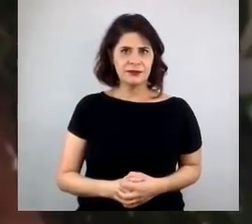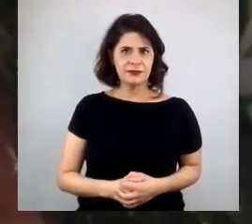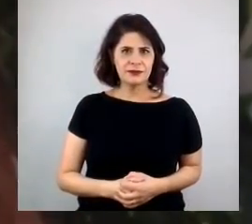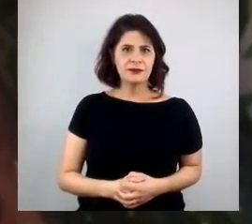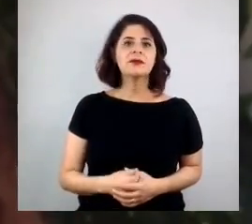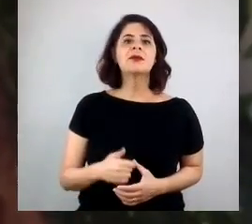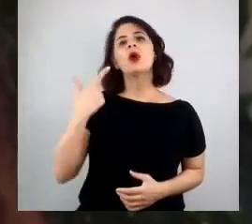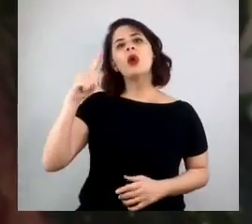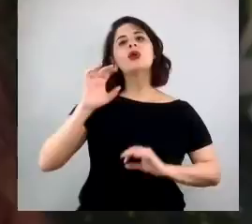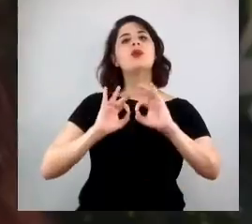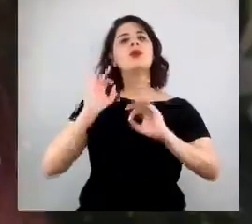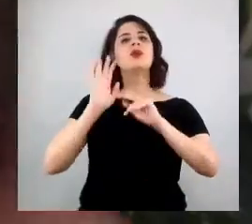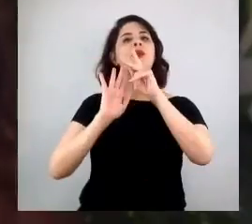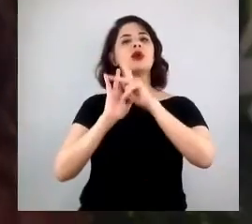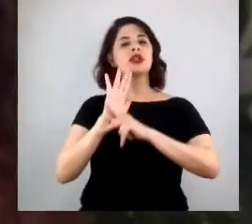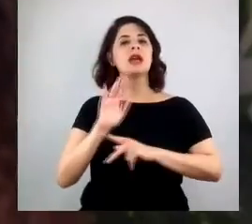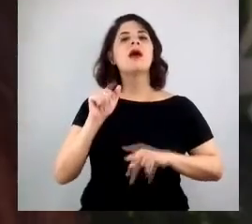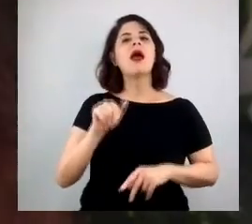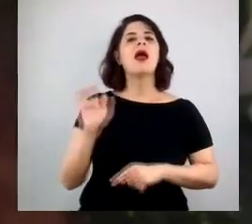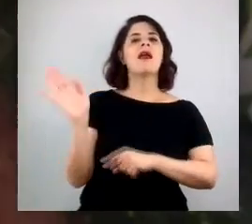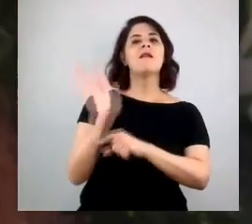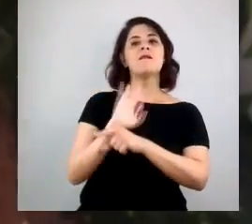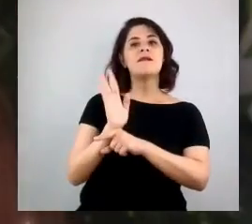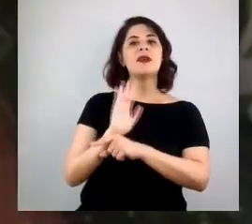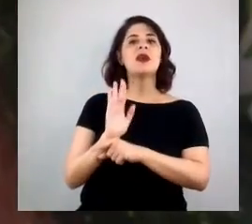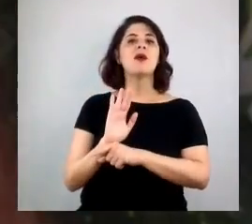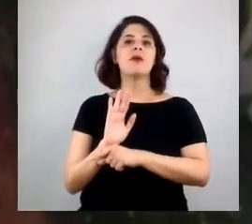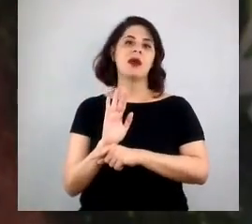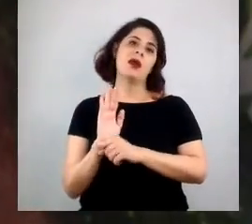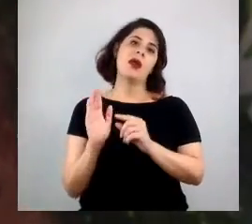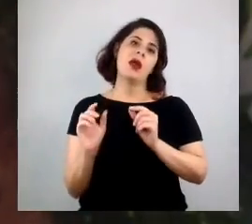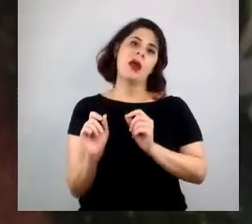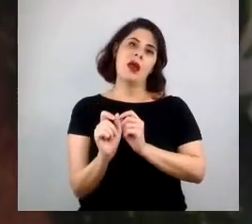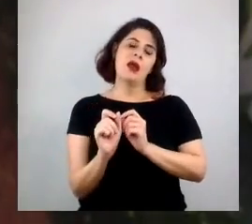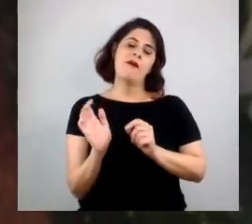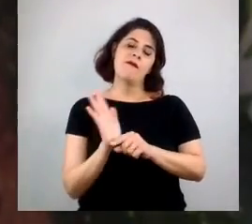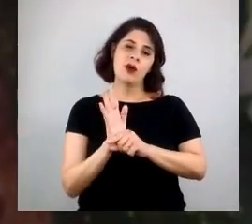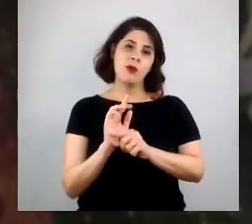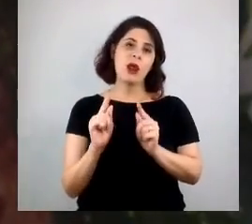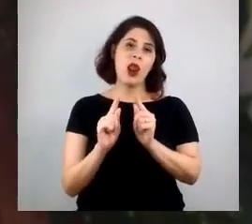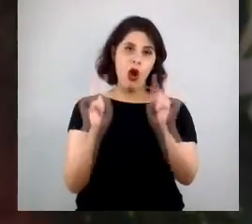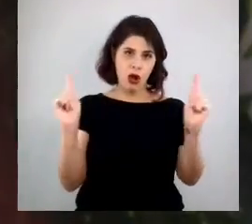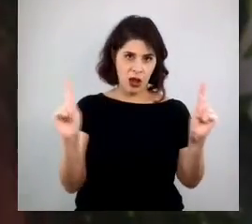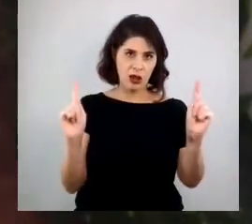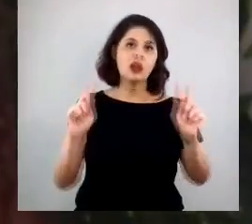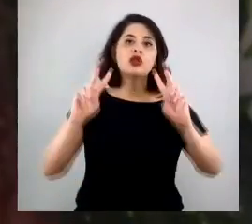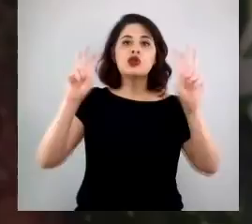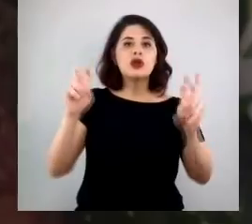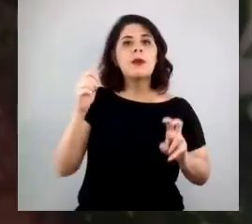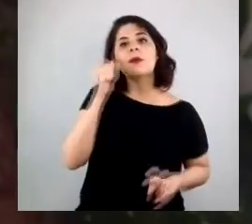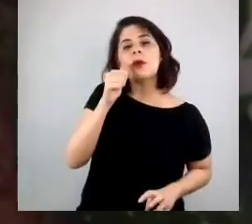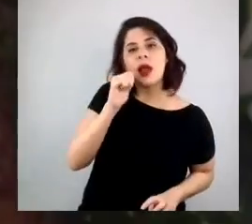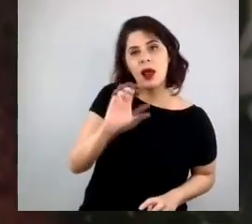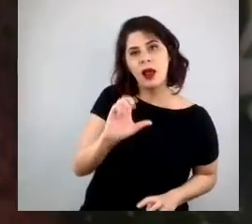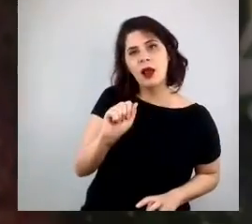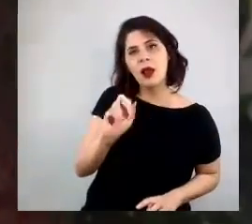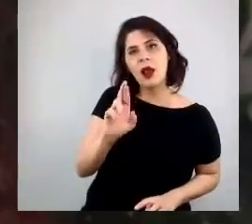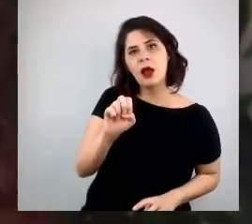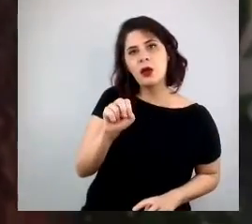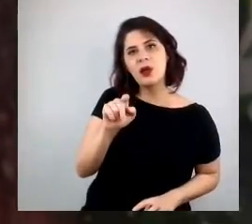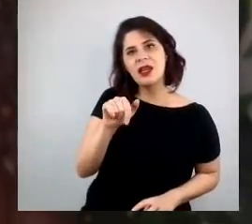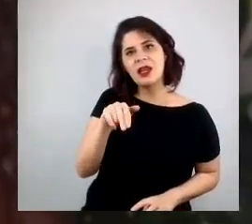desenvolvendo é um filme de longa-metragem sobre a Carolina Maria de Jesus. Quantas pessoas conhecem de fato essa